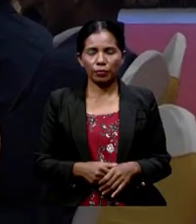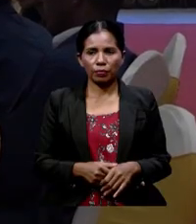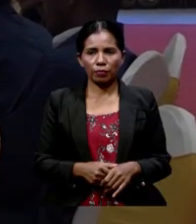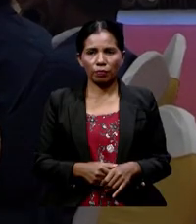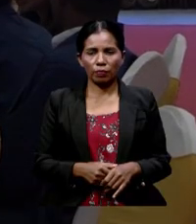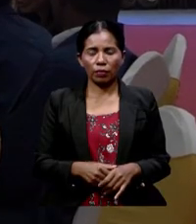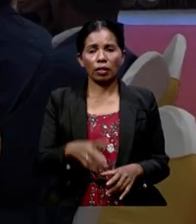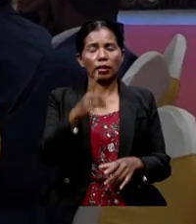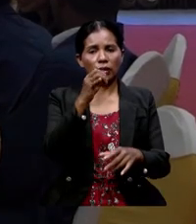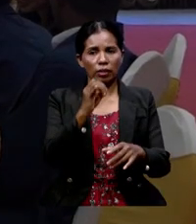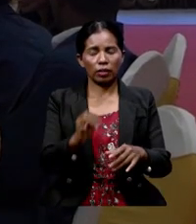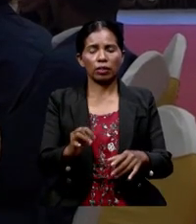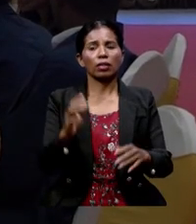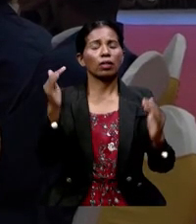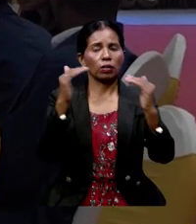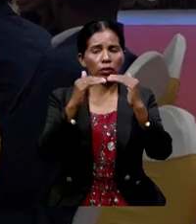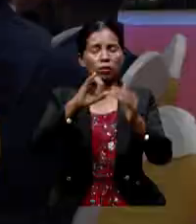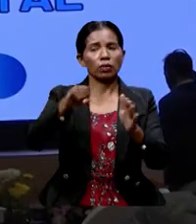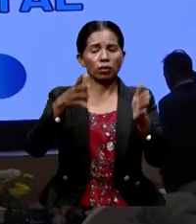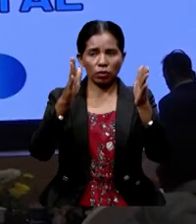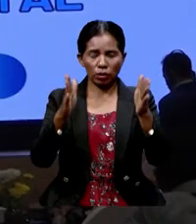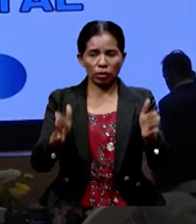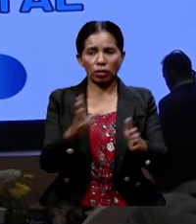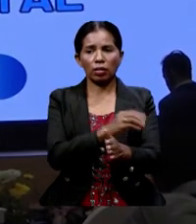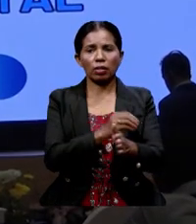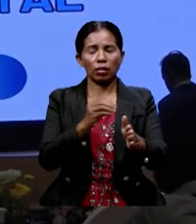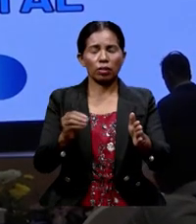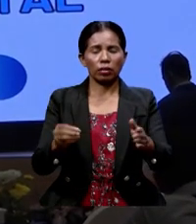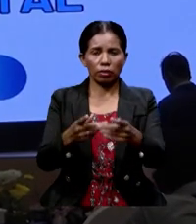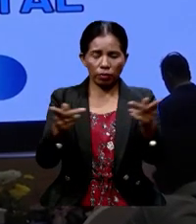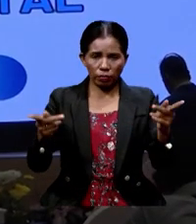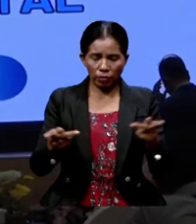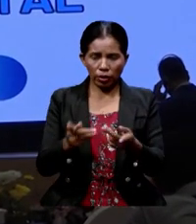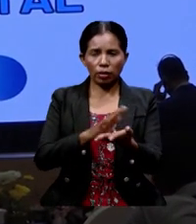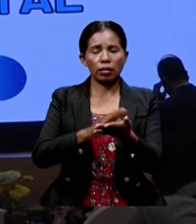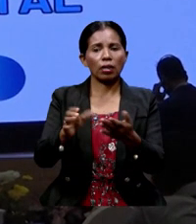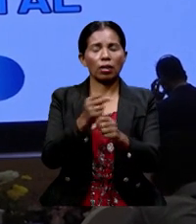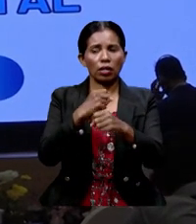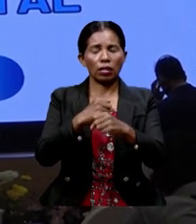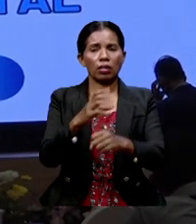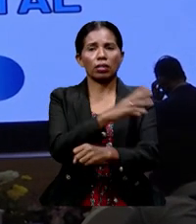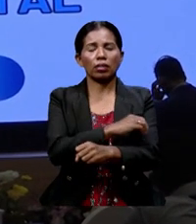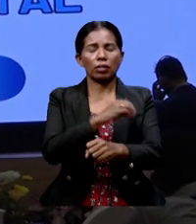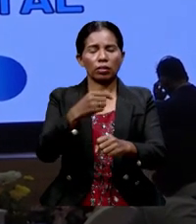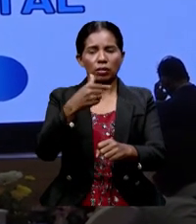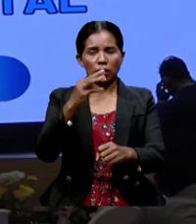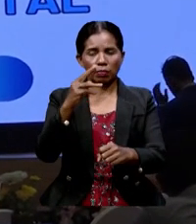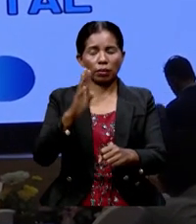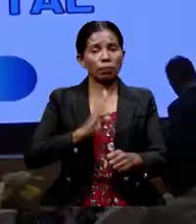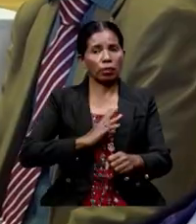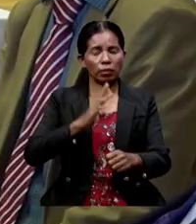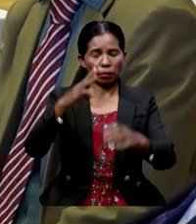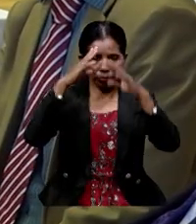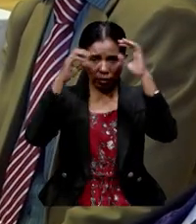E a Dili Diálogo Fórum o tema Jornalism in the Face of the Environmental Crisis deve realizar a Salão Multiojos GMN Bebora,